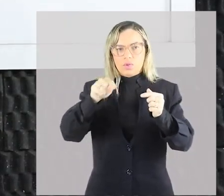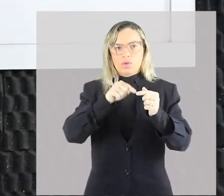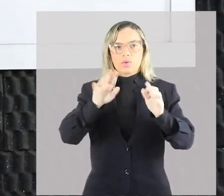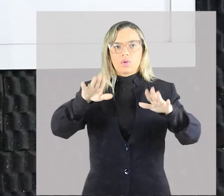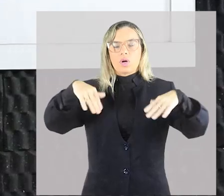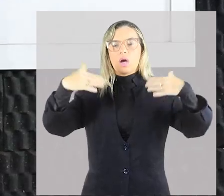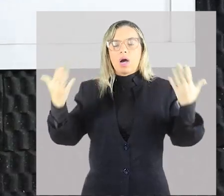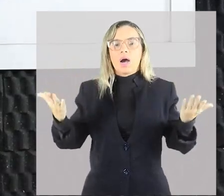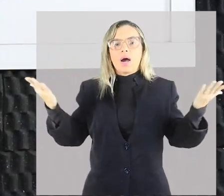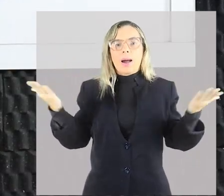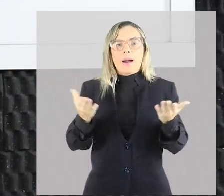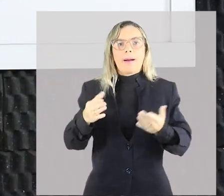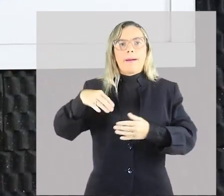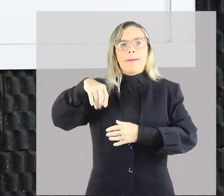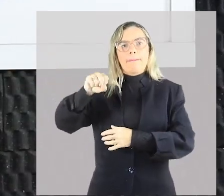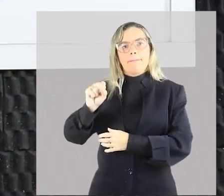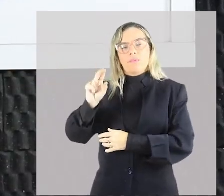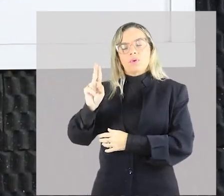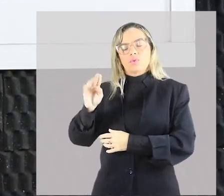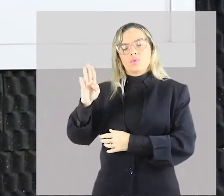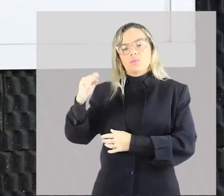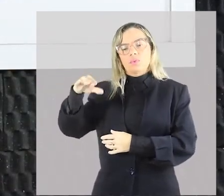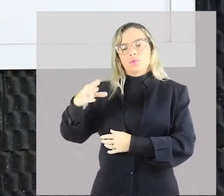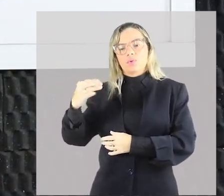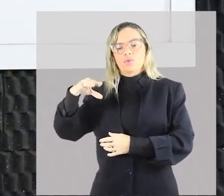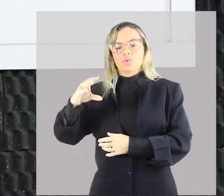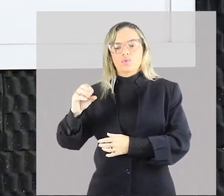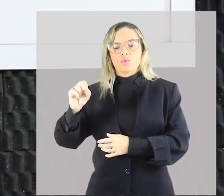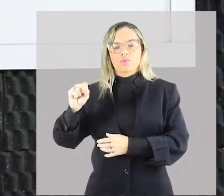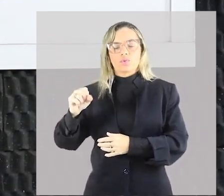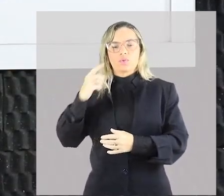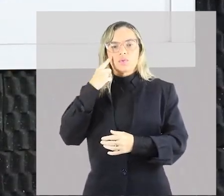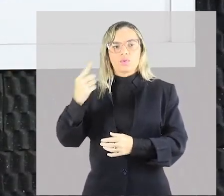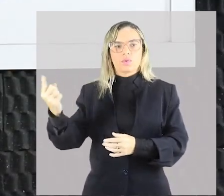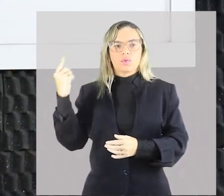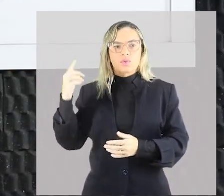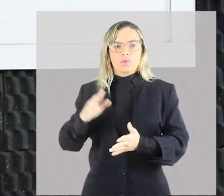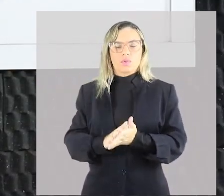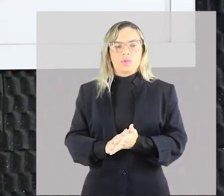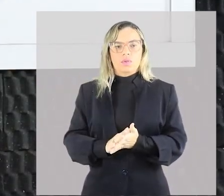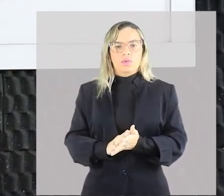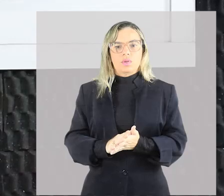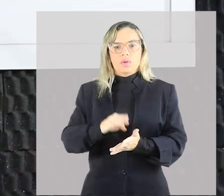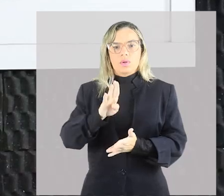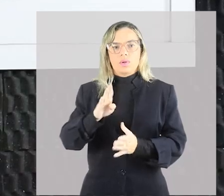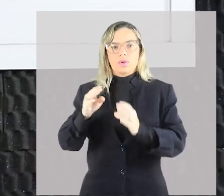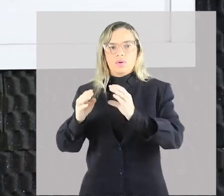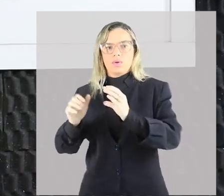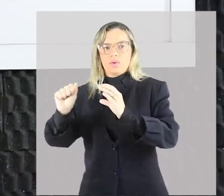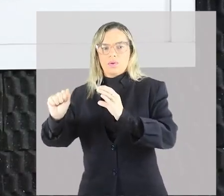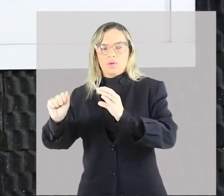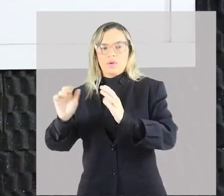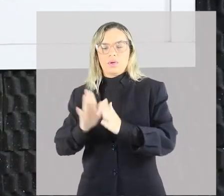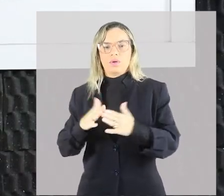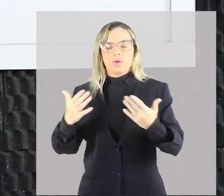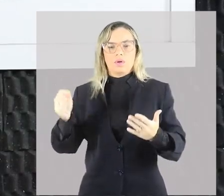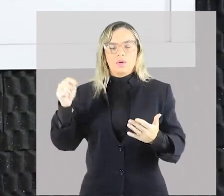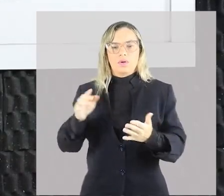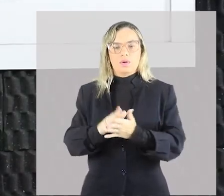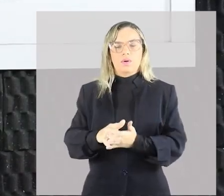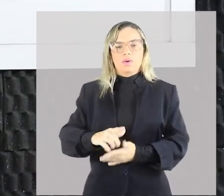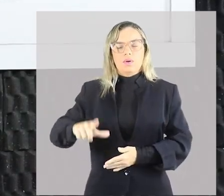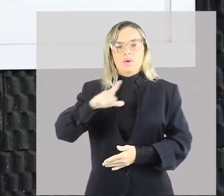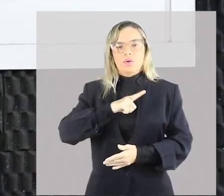de subconjunto. Se isso acontecer, tá? Se um conjunto B está contido no conjunto A,